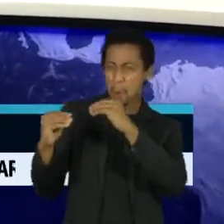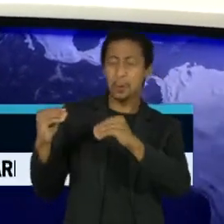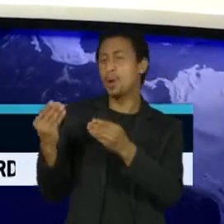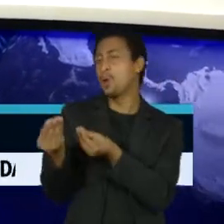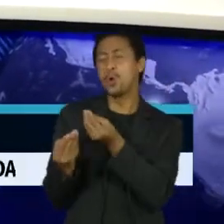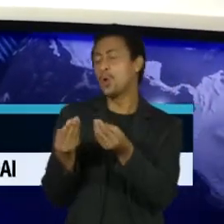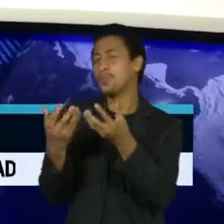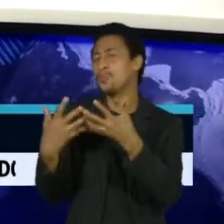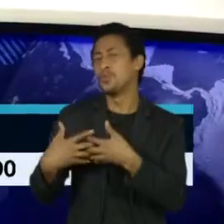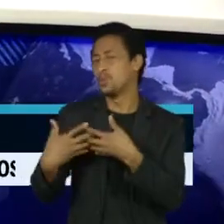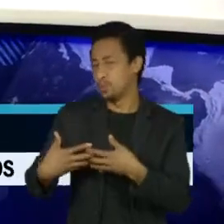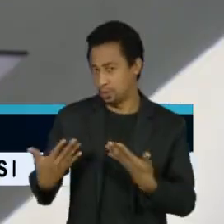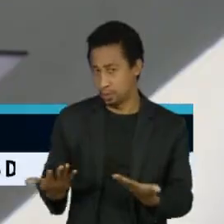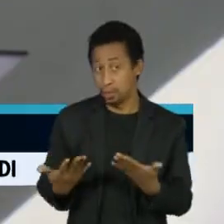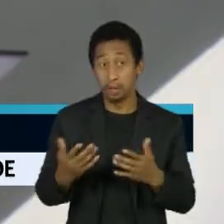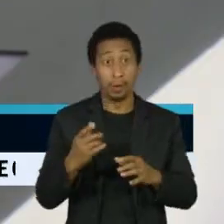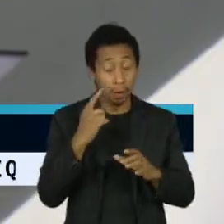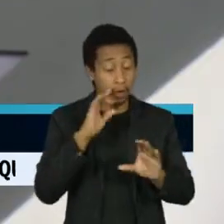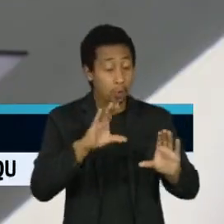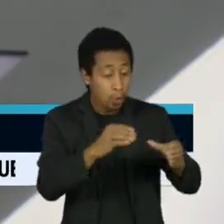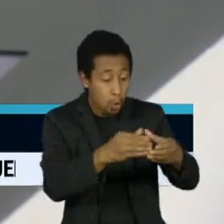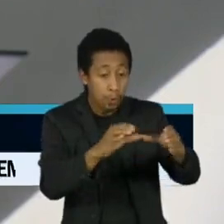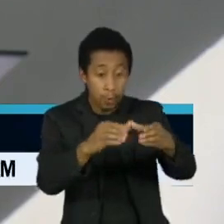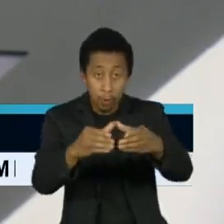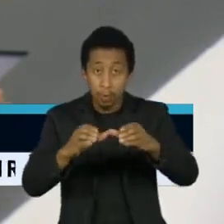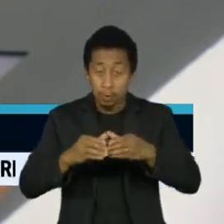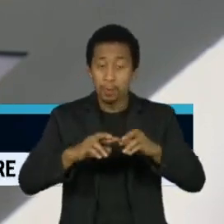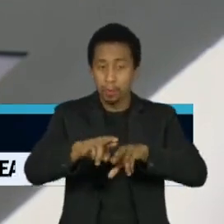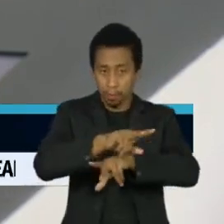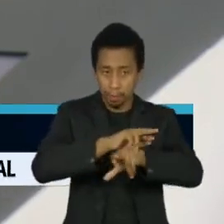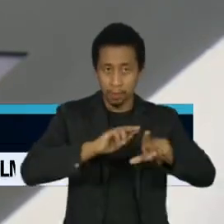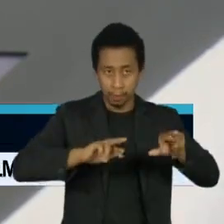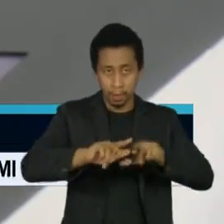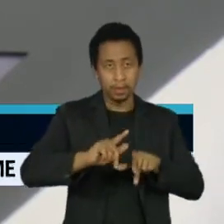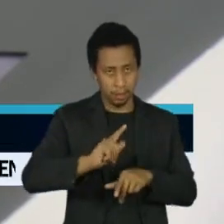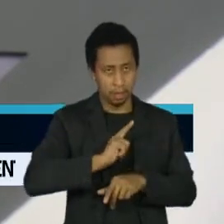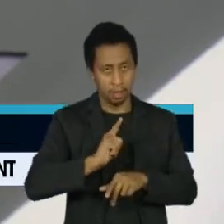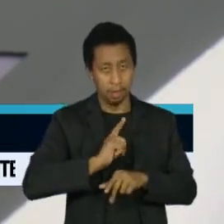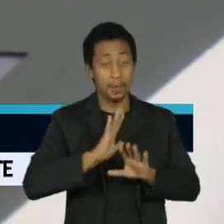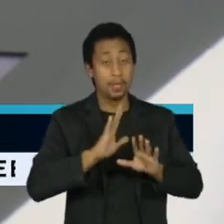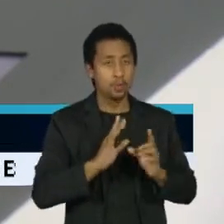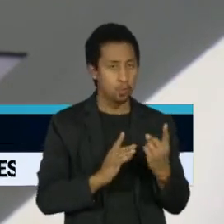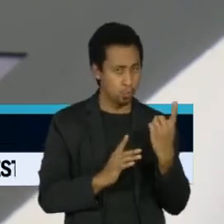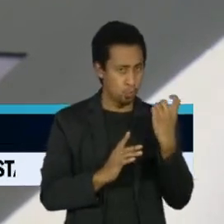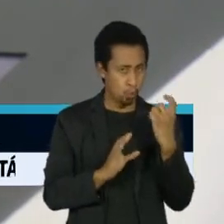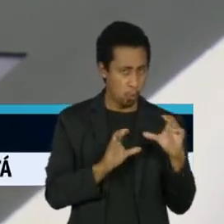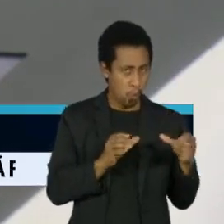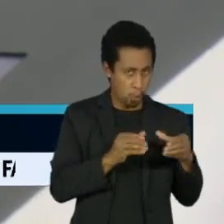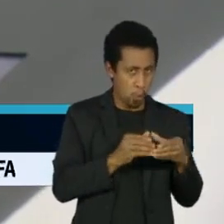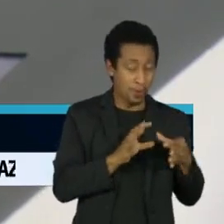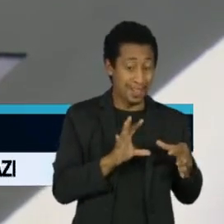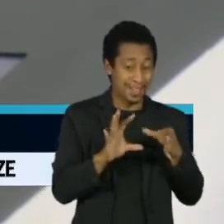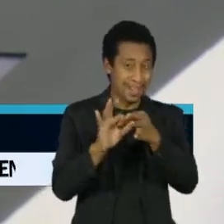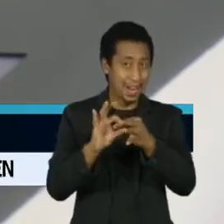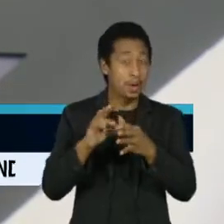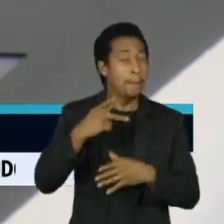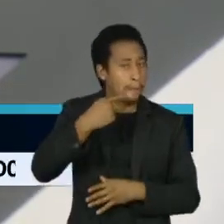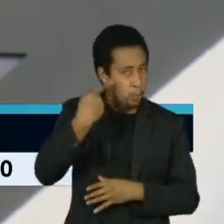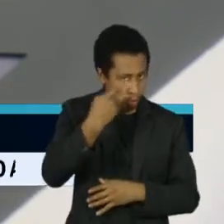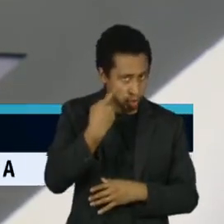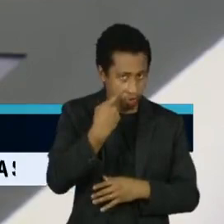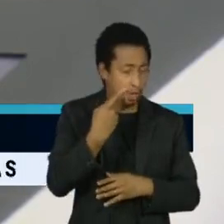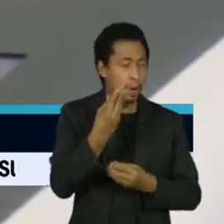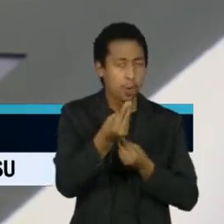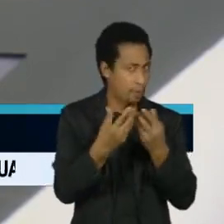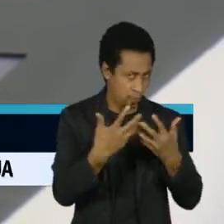formatos dessas campanhas né mas útil um dos formatos mais ligados à política é parte de um comando central que